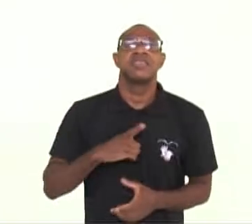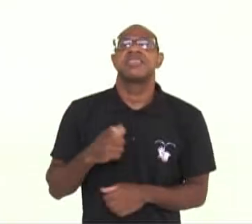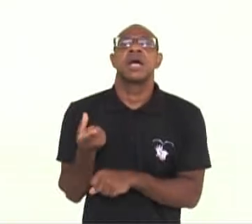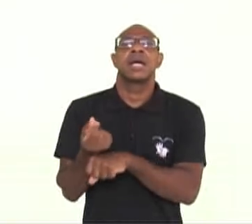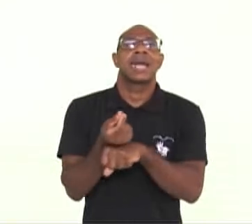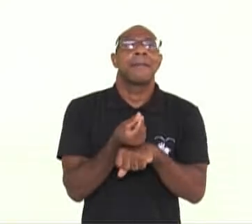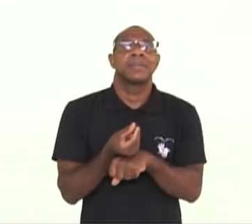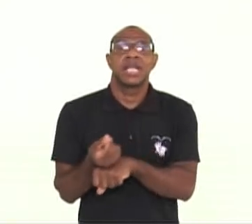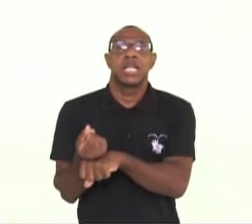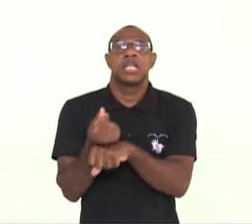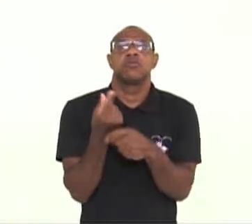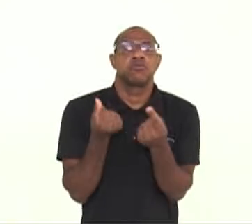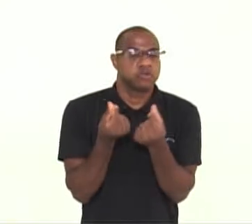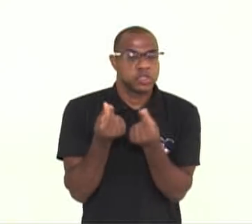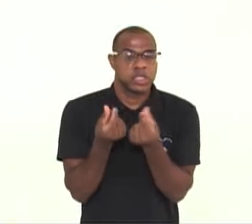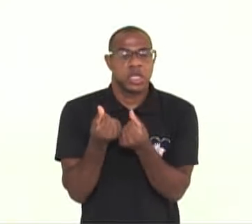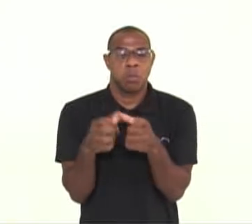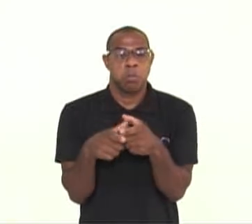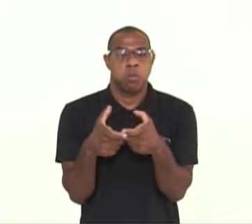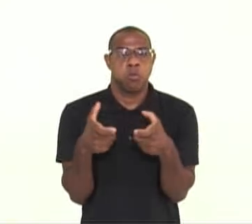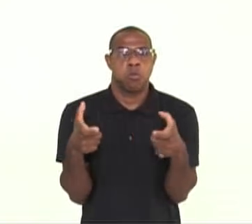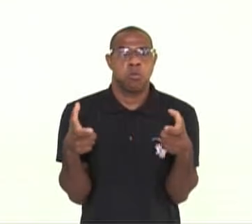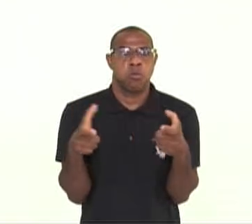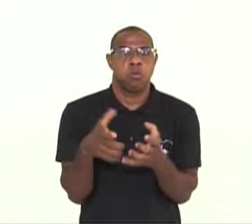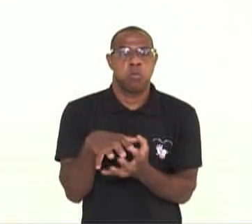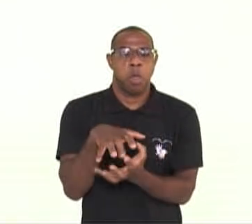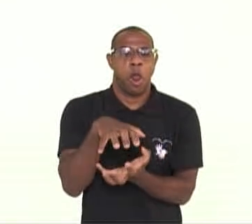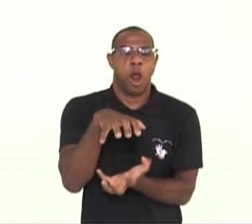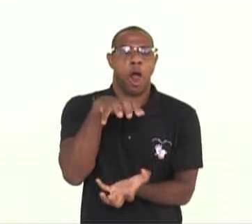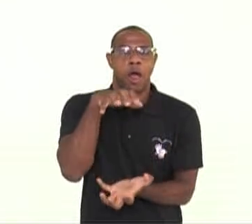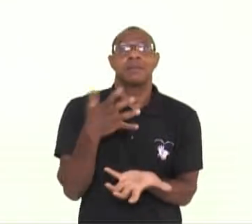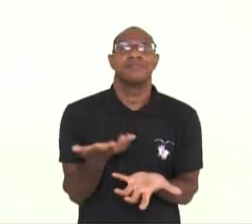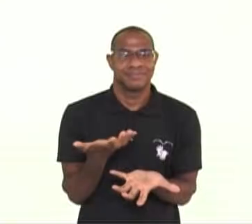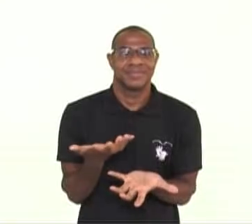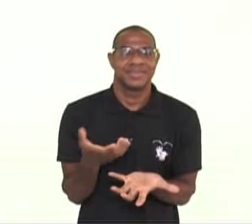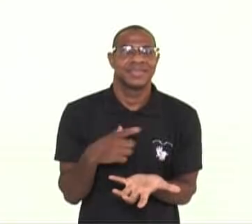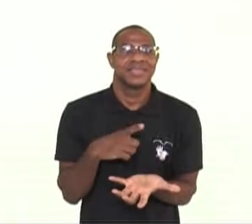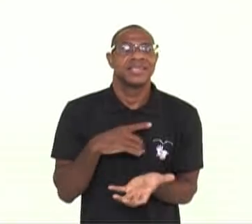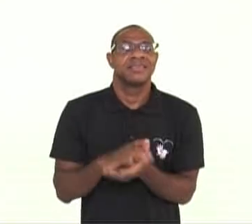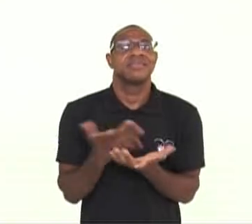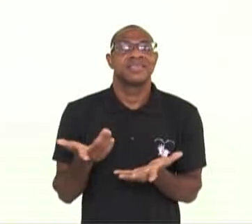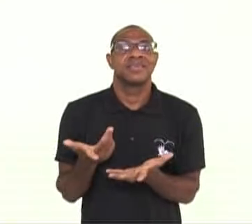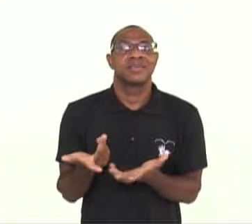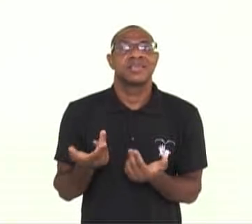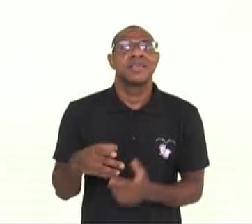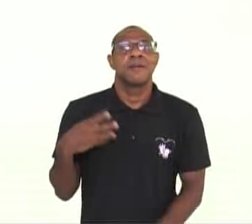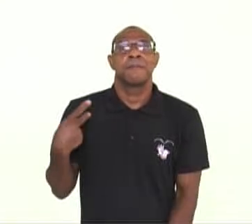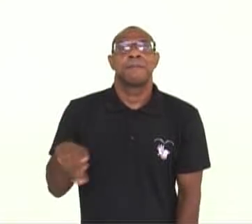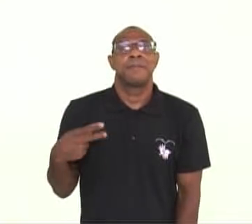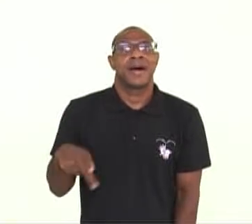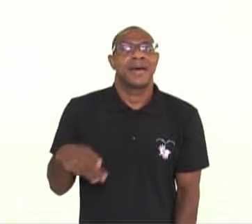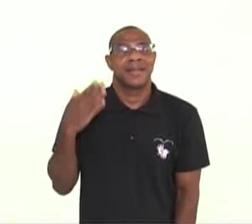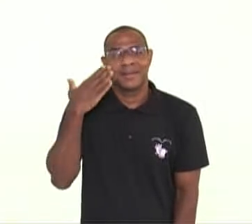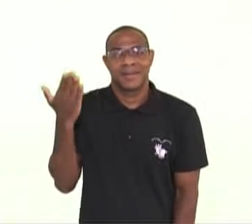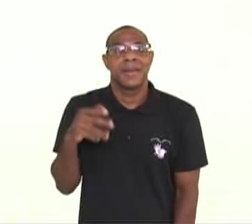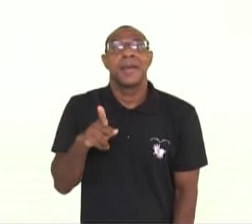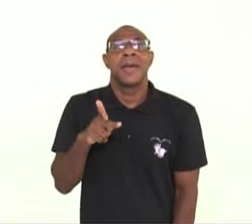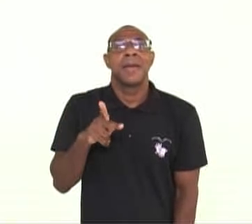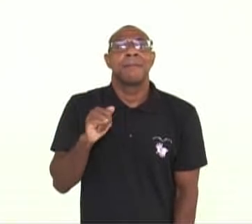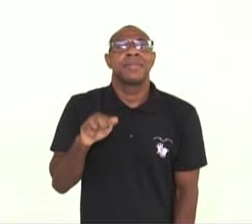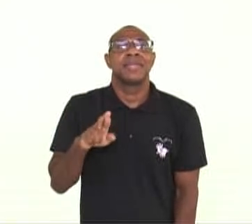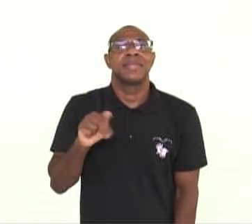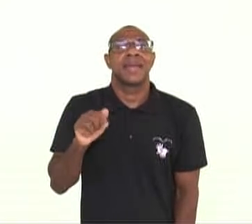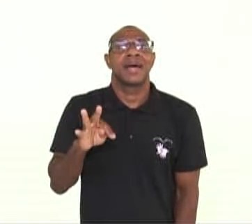capitais acumulados, dinheiro acumulado mesmo, vindos principalmente de pirataria e do comércio com as suas